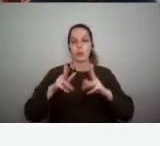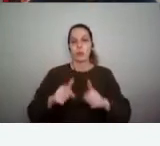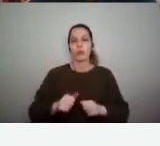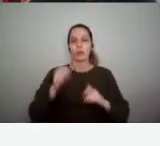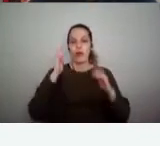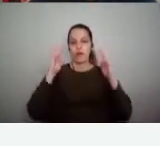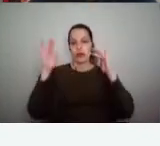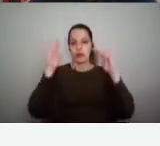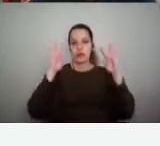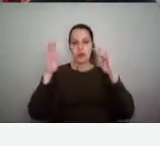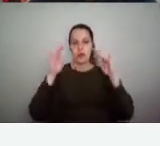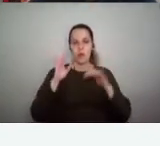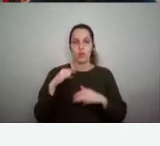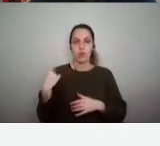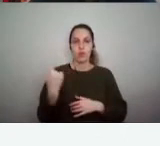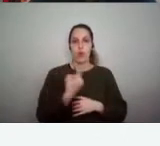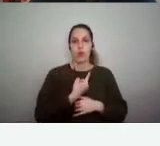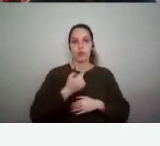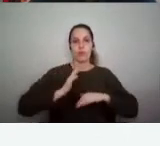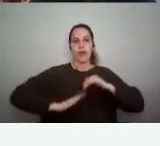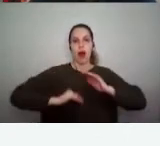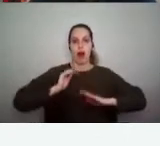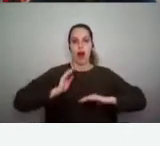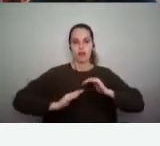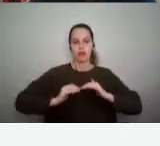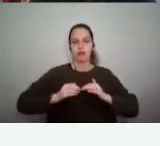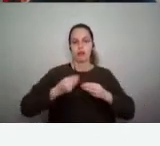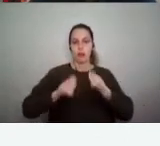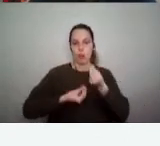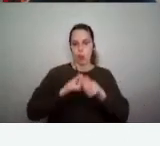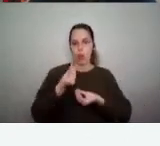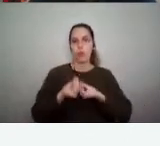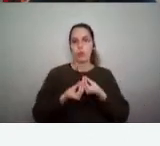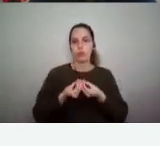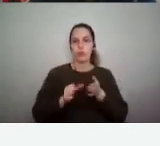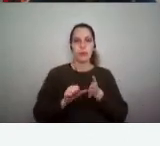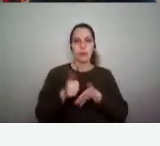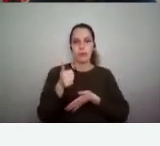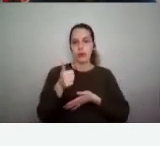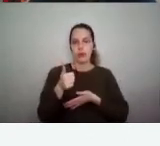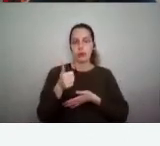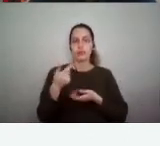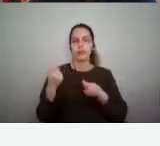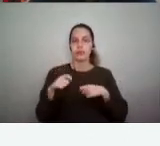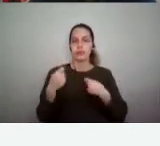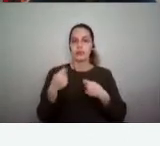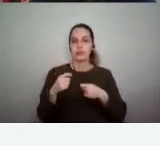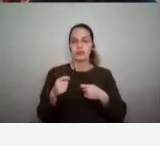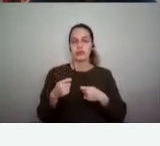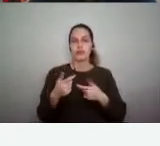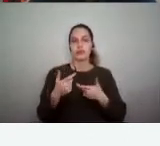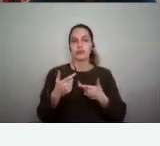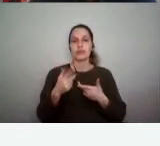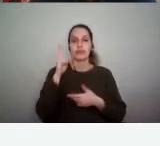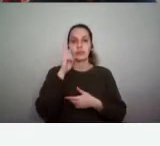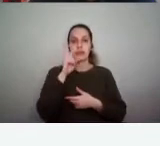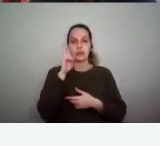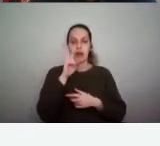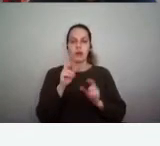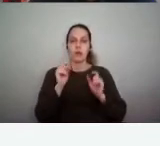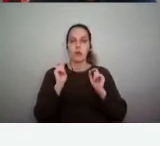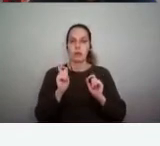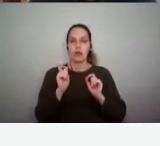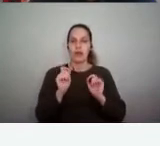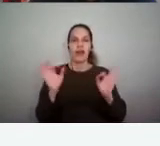sobre a nossa prática, né? A primeira coisa que a gente tem que trazer à baila é que ninguém é só